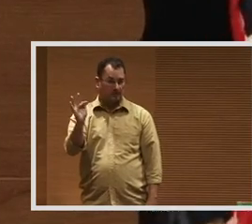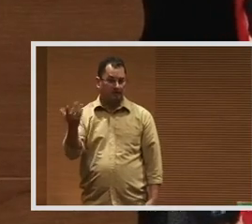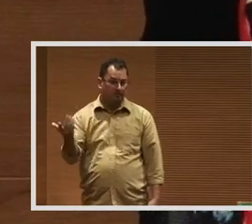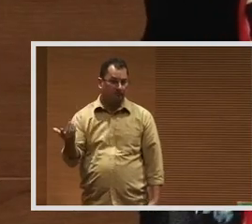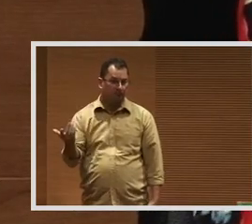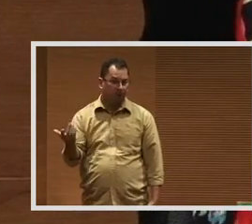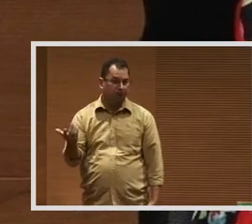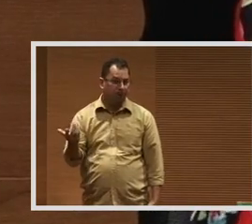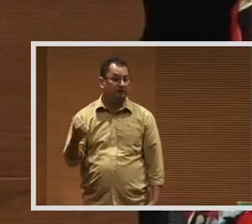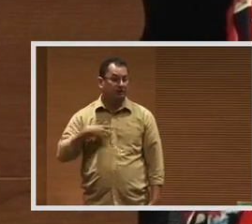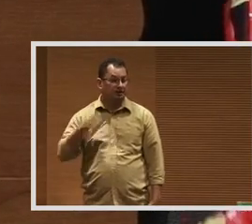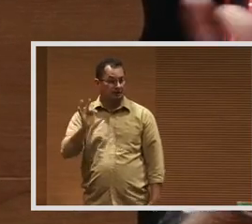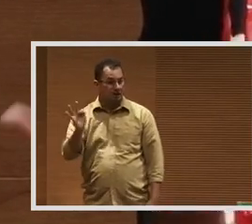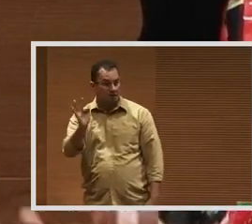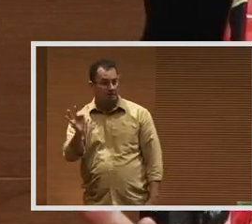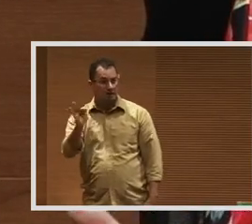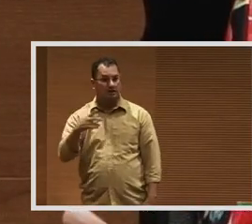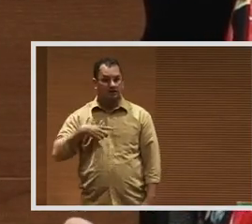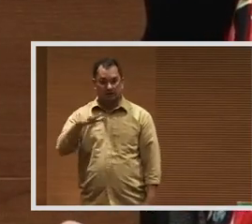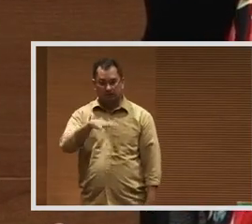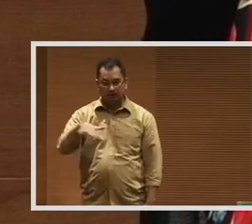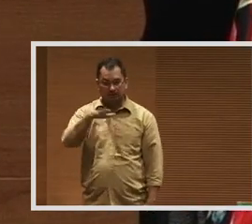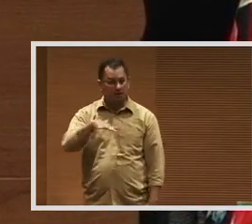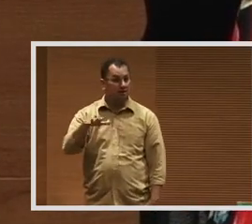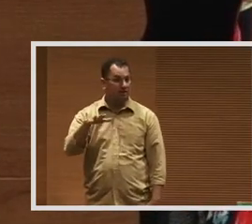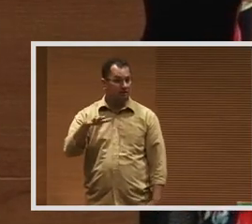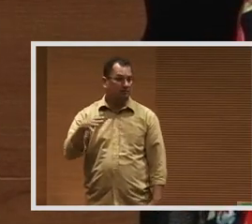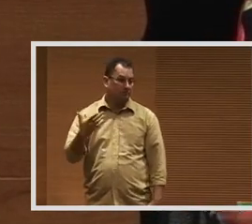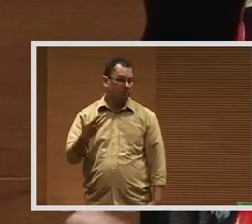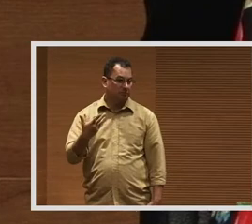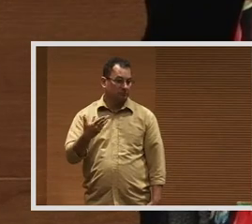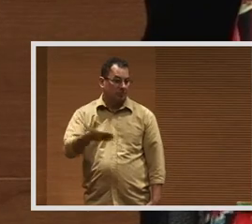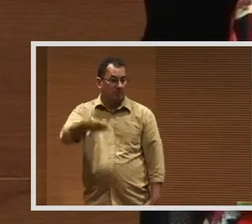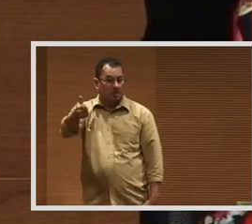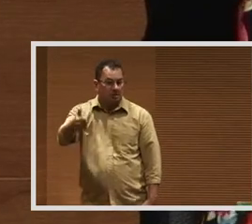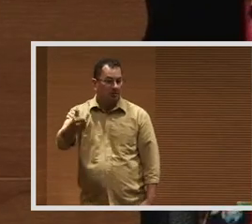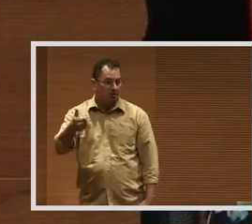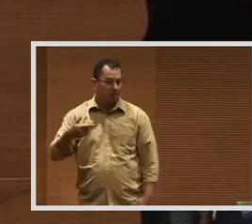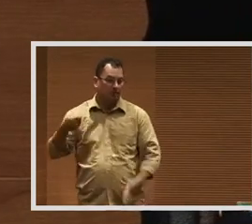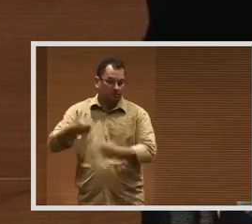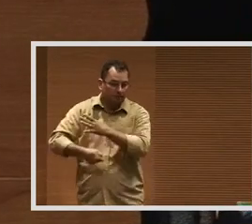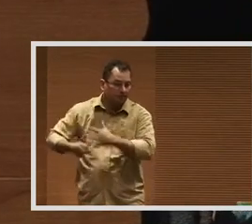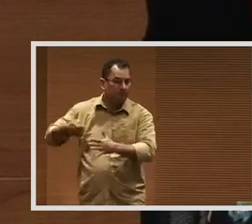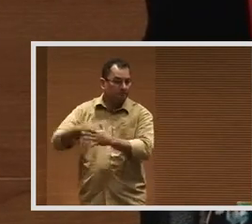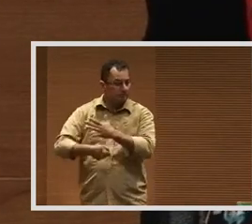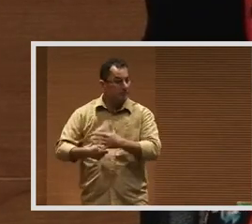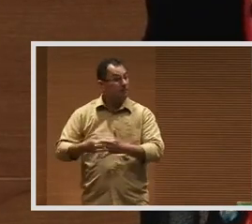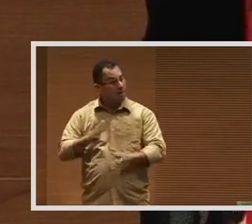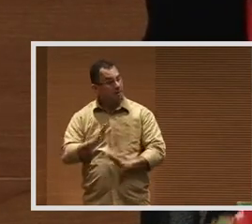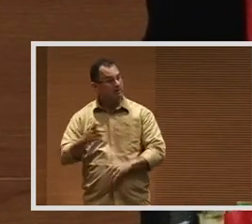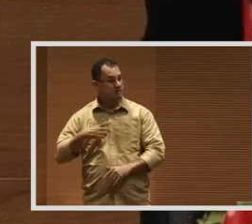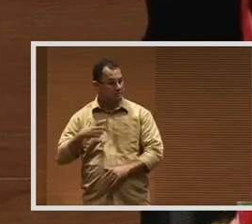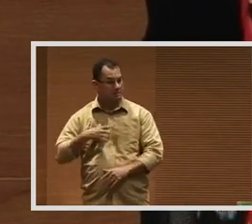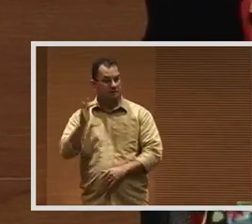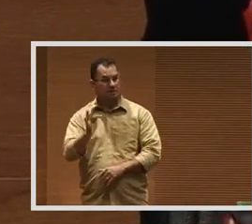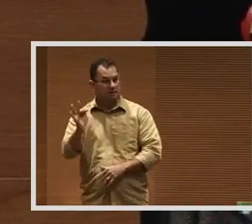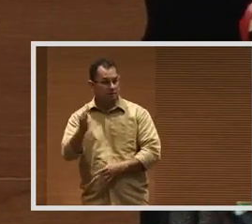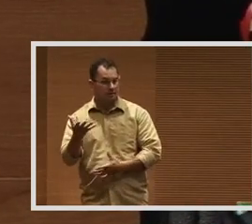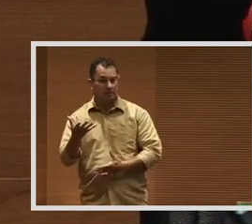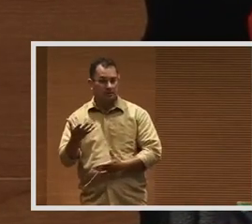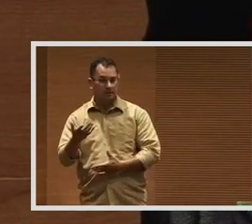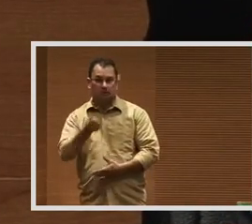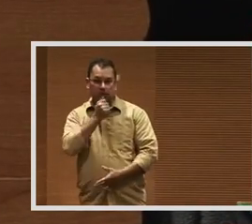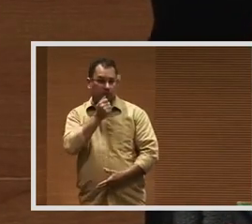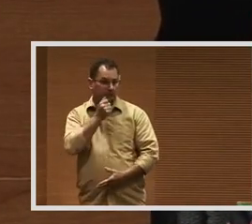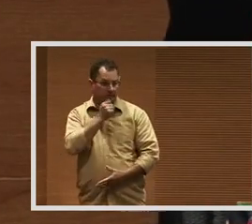quer dizer, tem faculdades que podem ter um espaço até maior desse movimento, e tem faculdades onde nem há esse